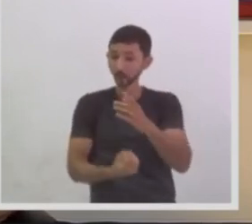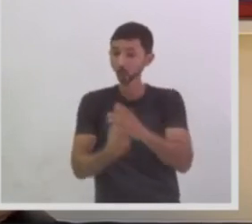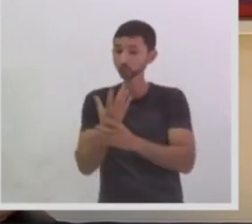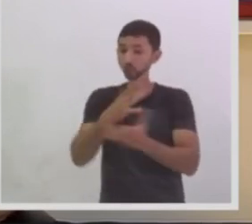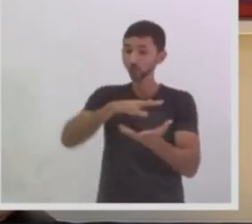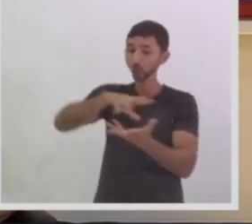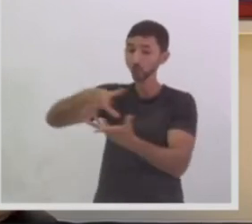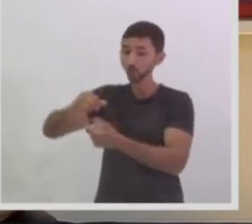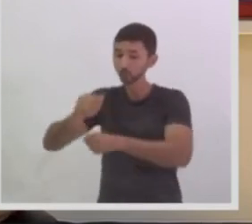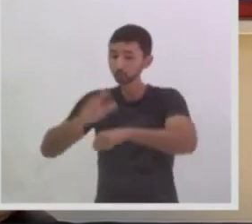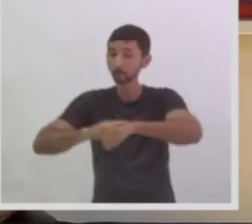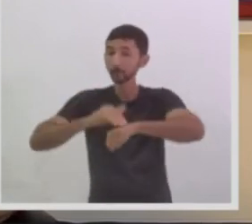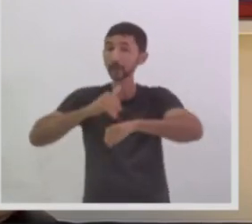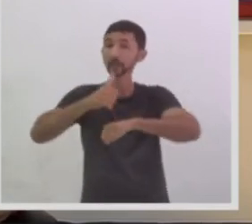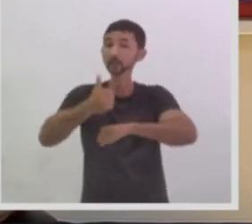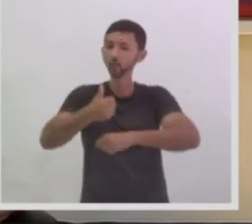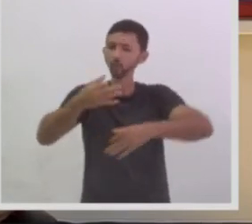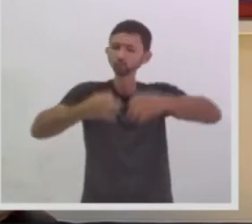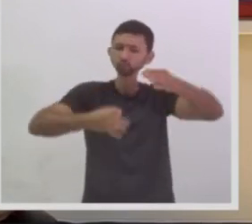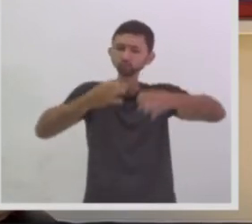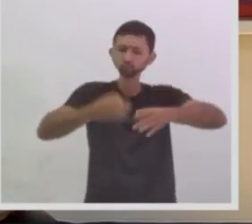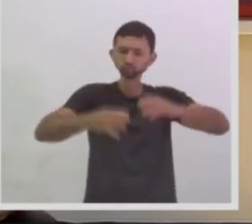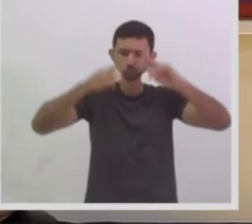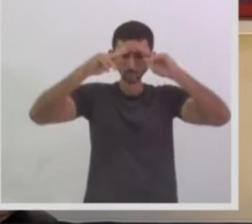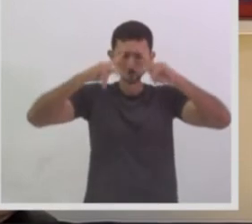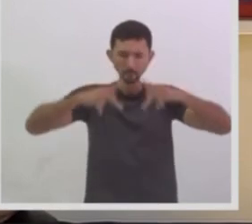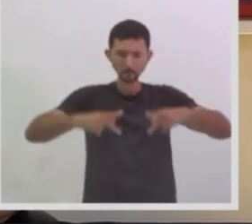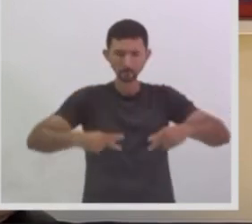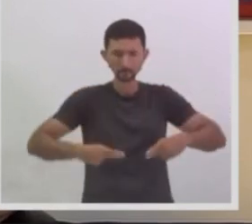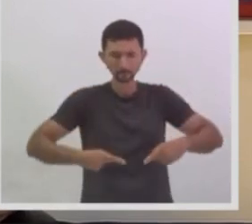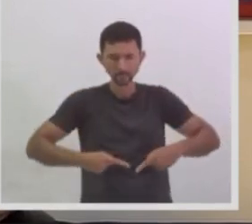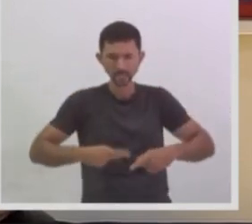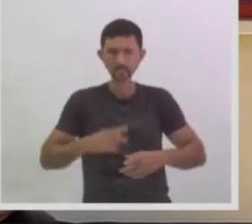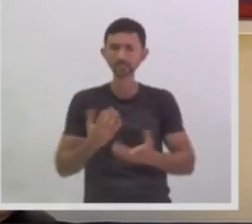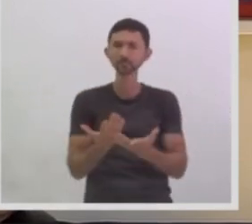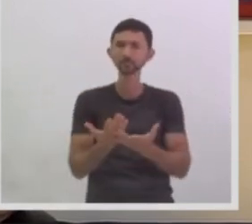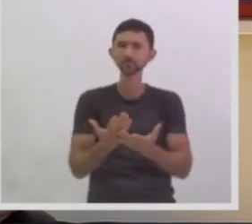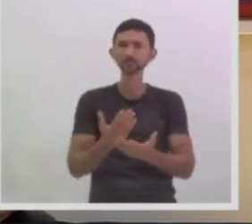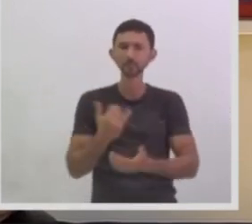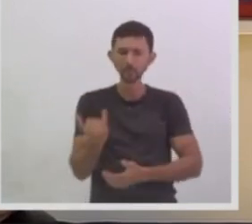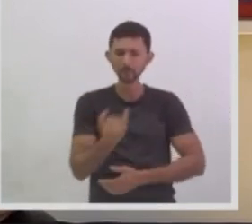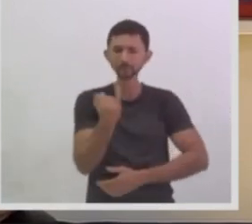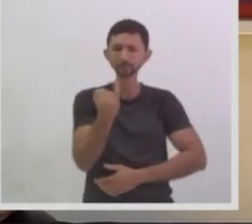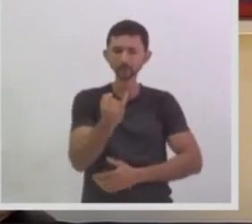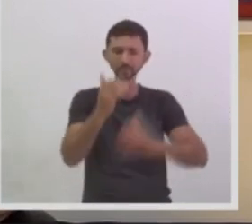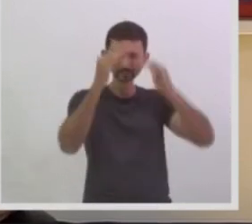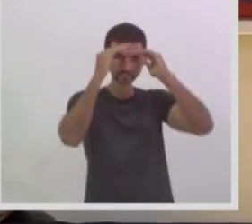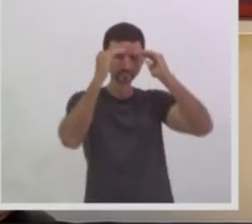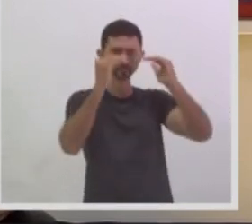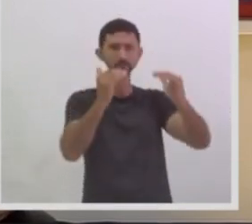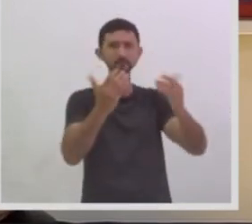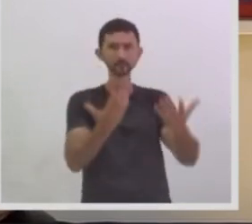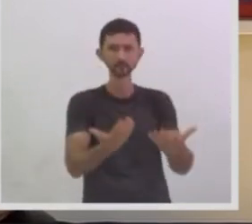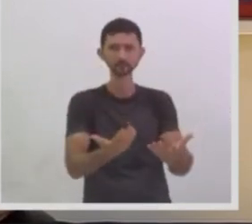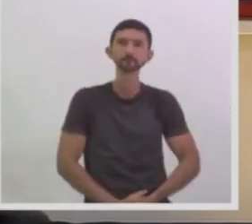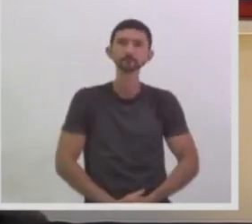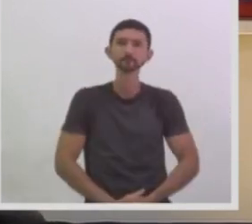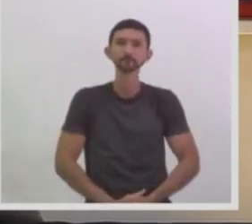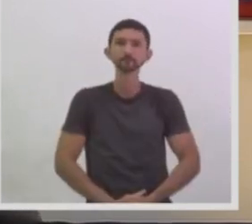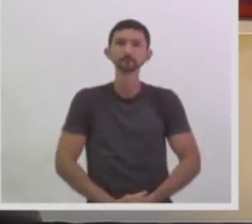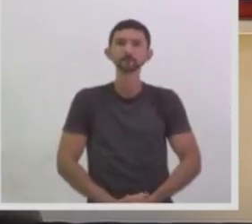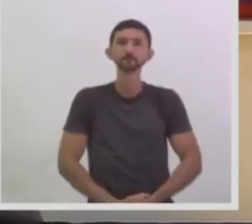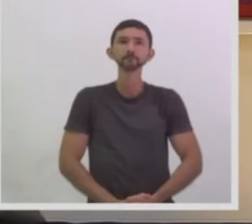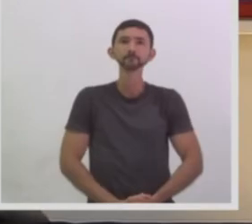mundo melhor, mais justo, mais humano, e faz parte também daquilo que nós chamamos de democracia. Tá bom?